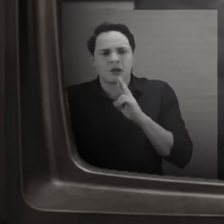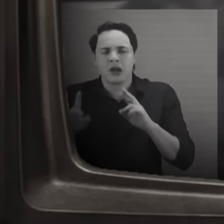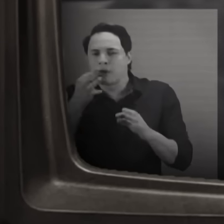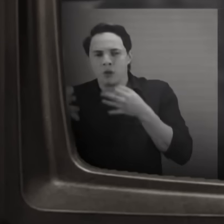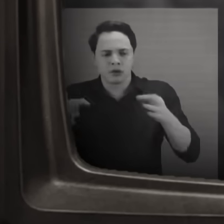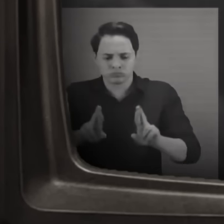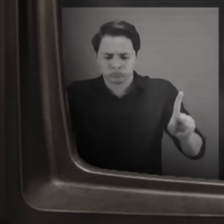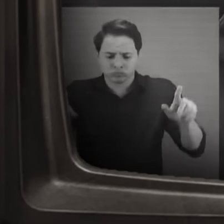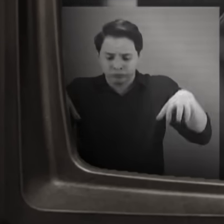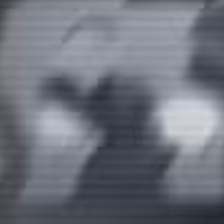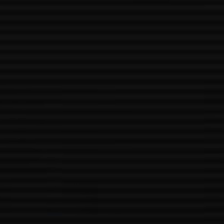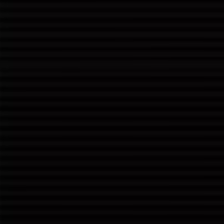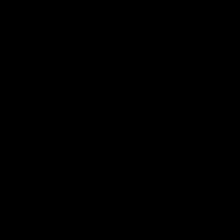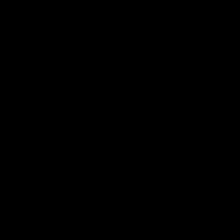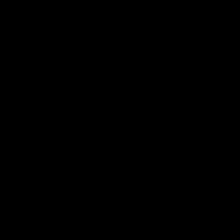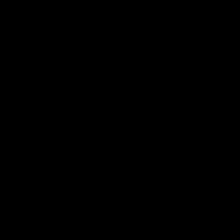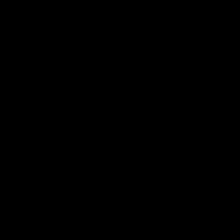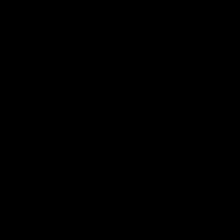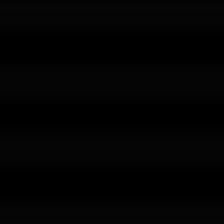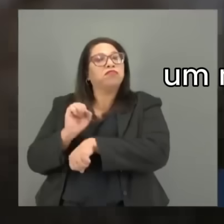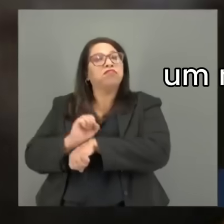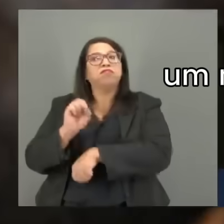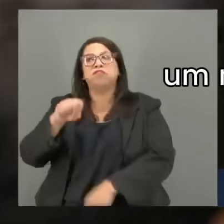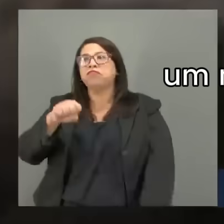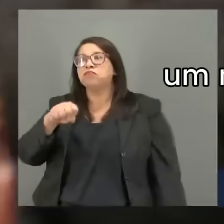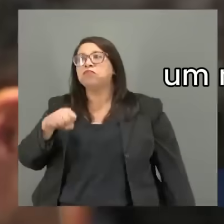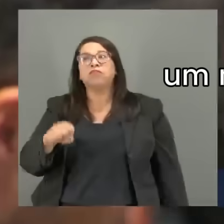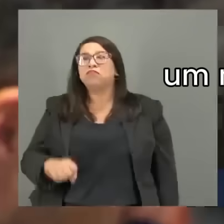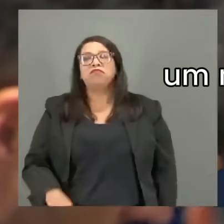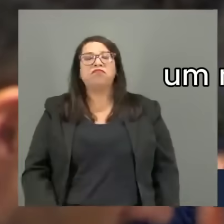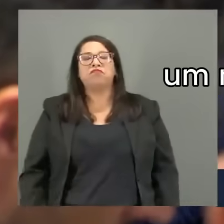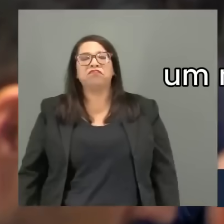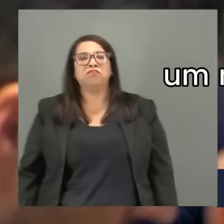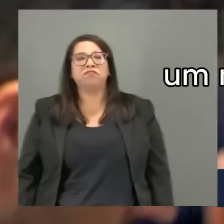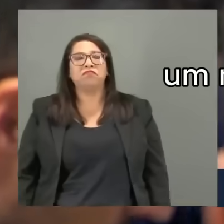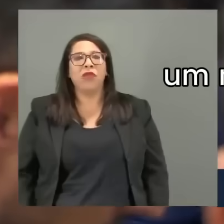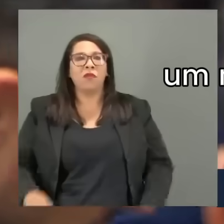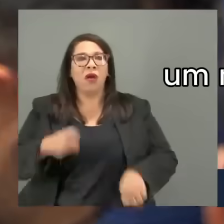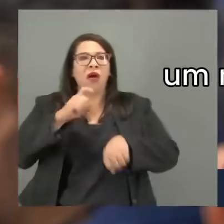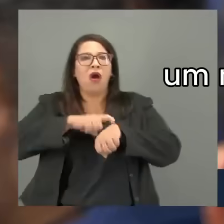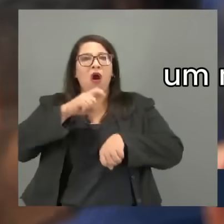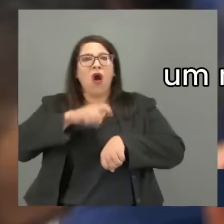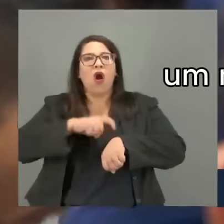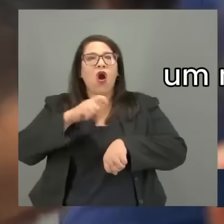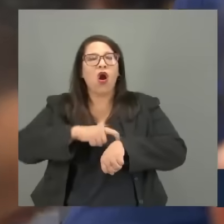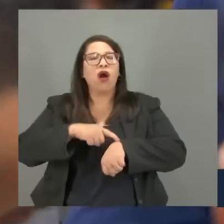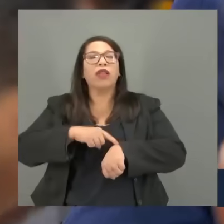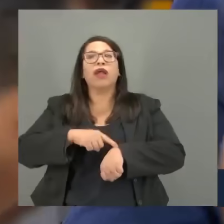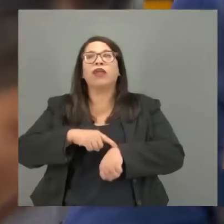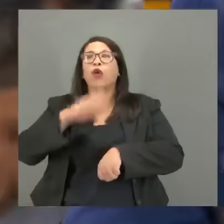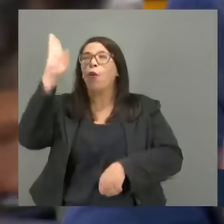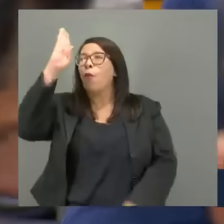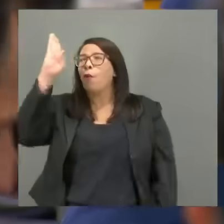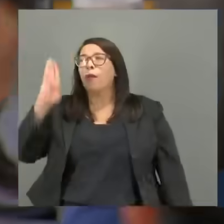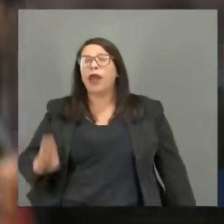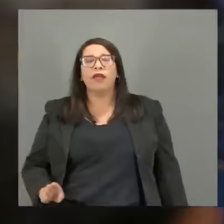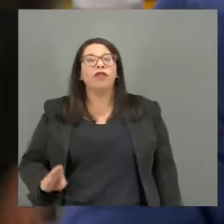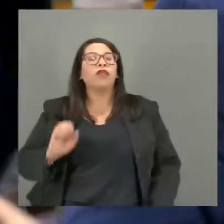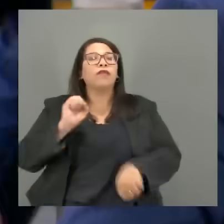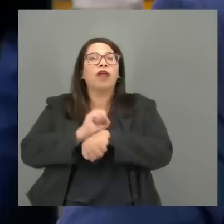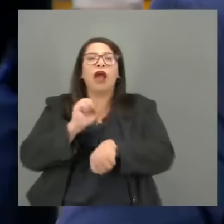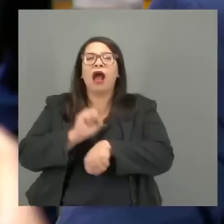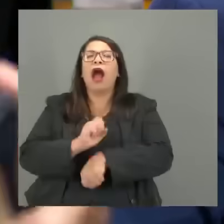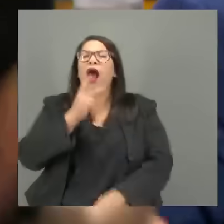das ideias, jamais inimigos. Um momento tão esperado pela nação brasileira, acho que demorou